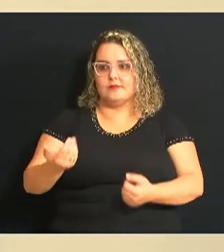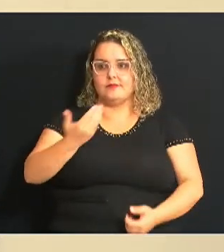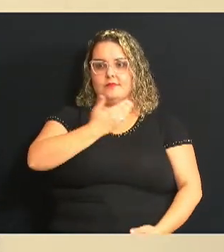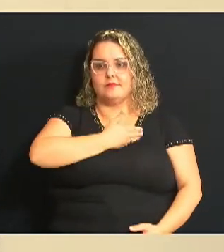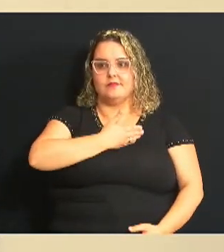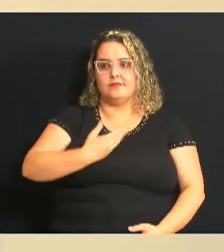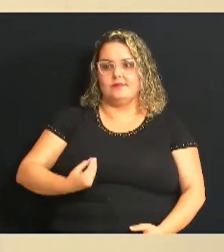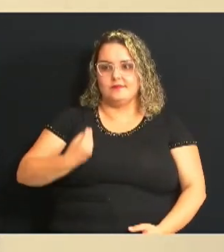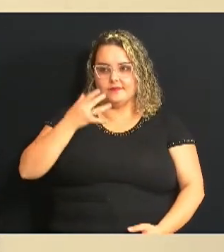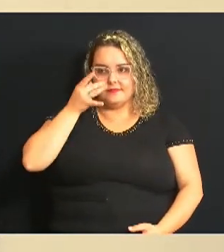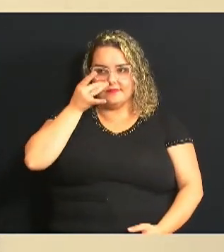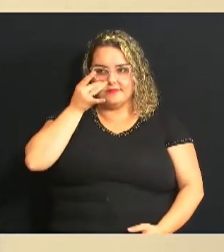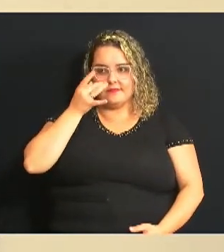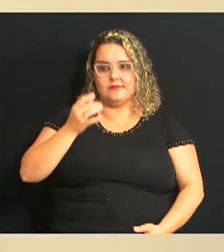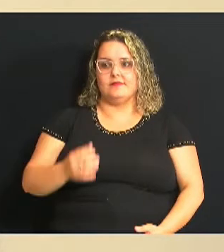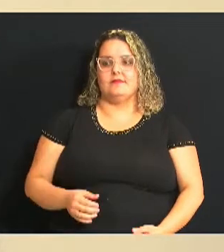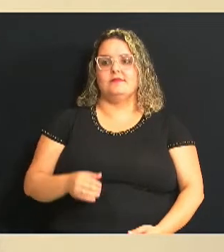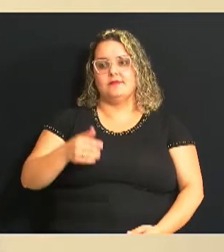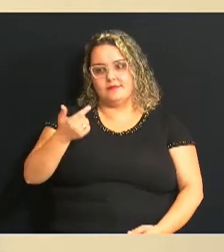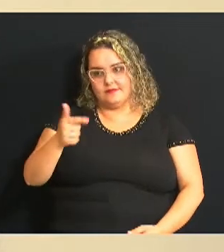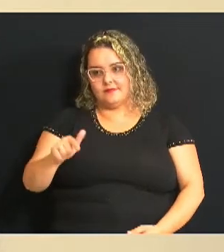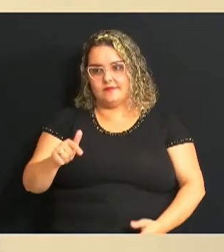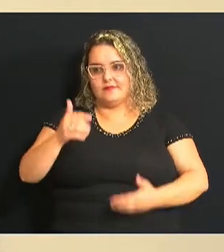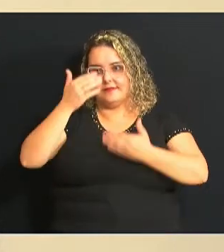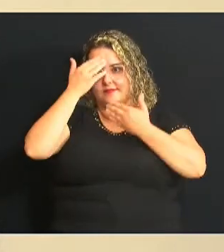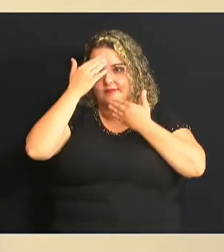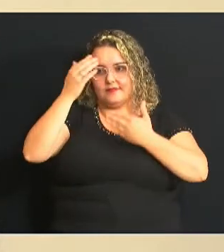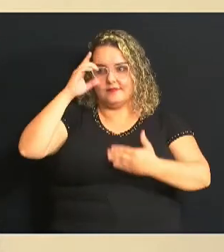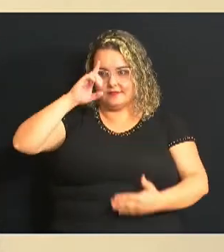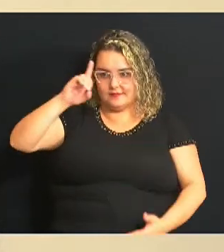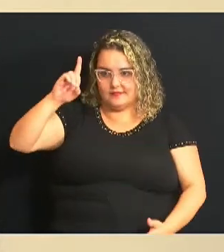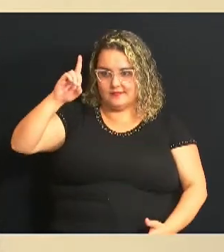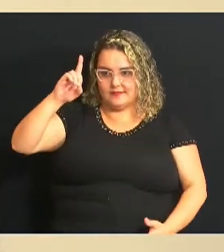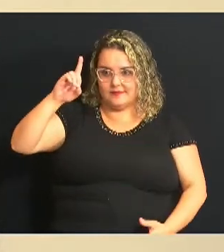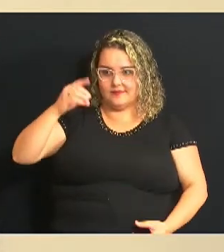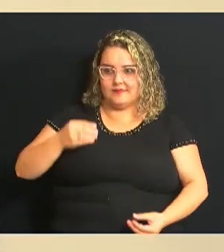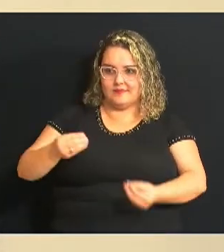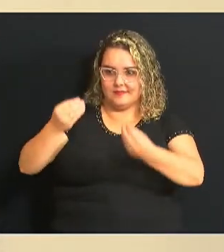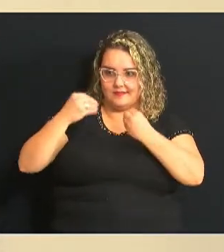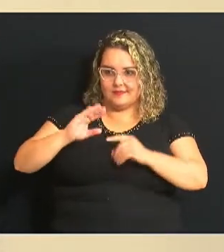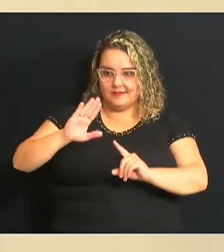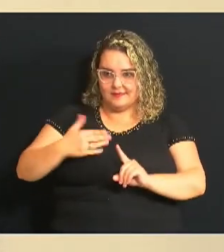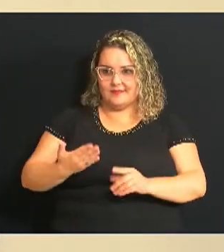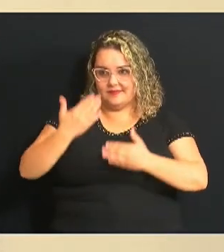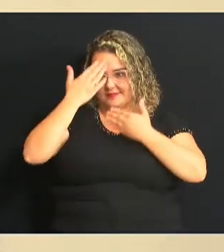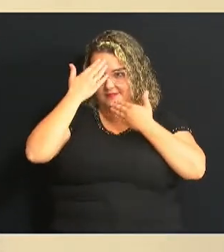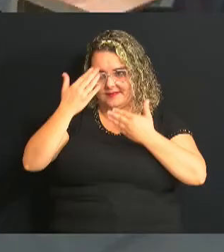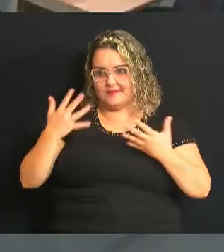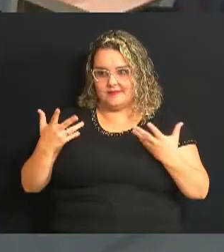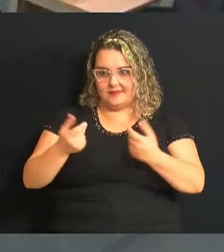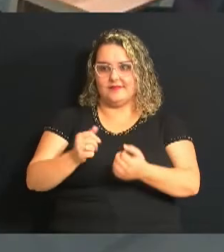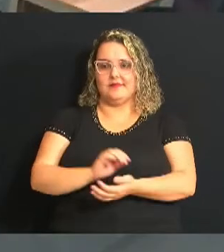estão presentes e mais uma vez agradeço a Deus por ter me concedido essa honraria. Muito obrigado a todos.